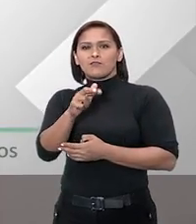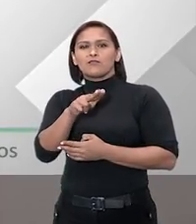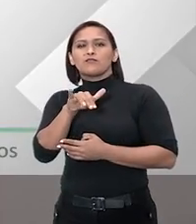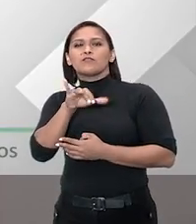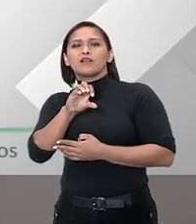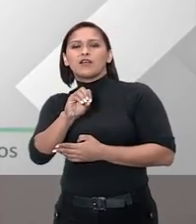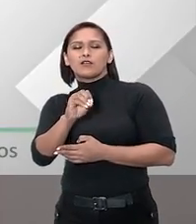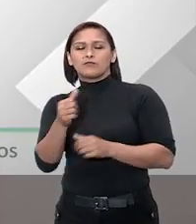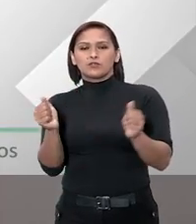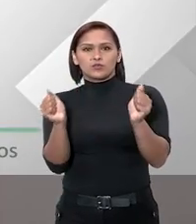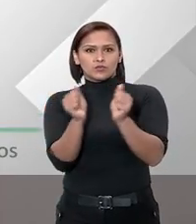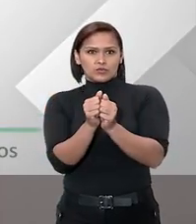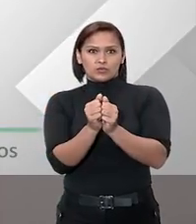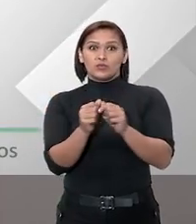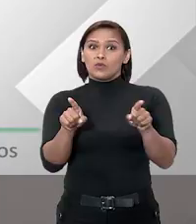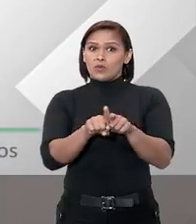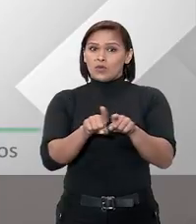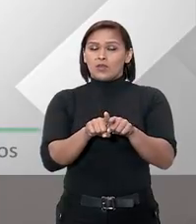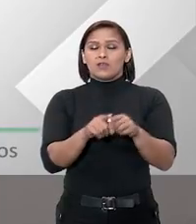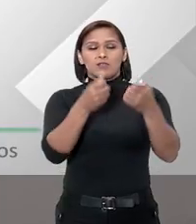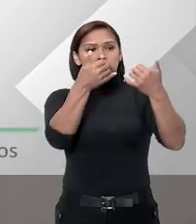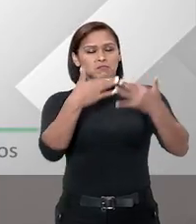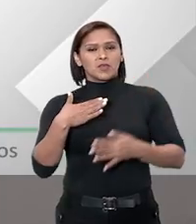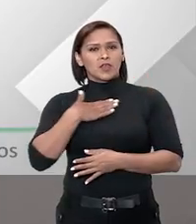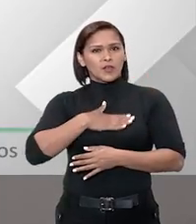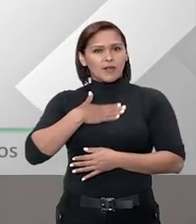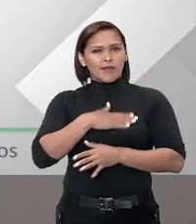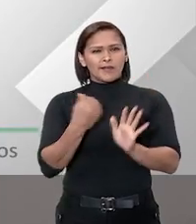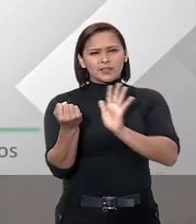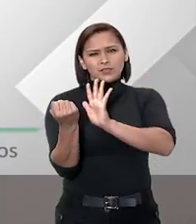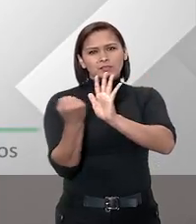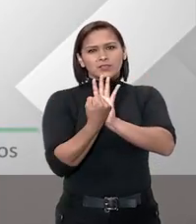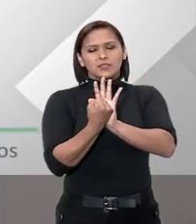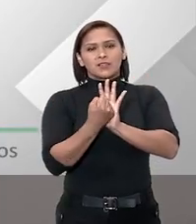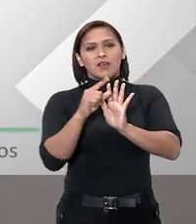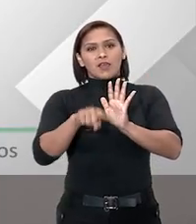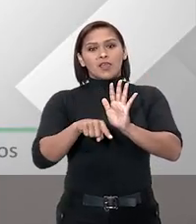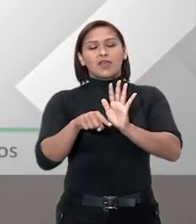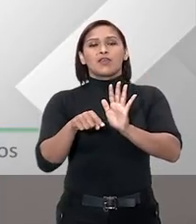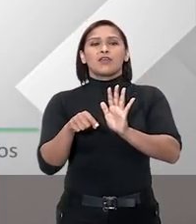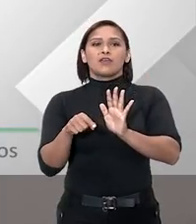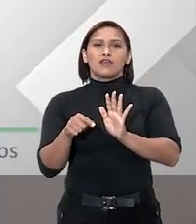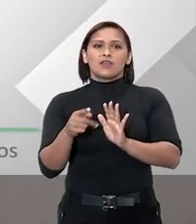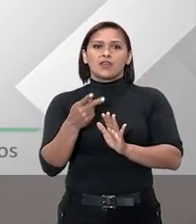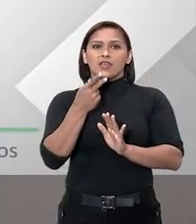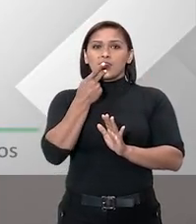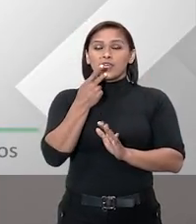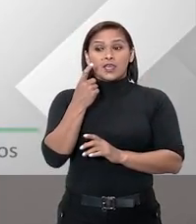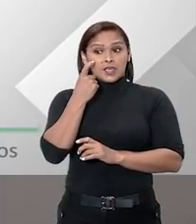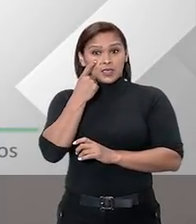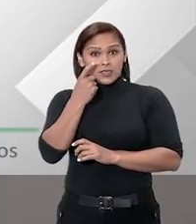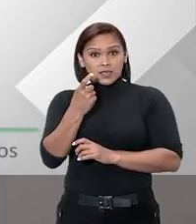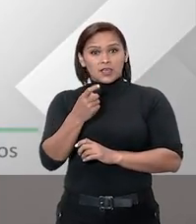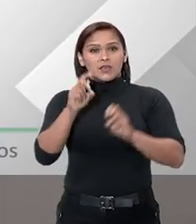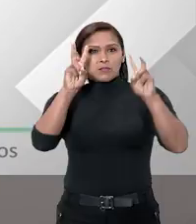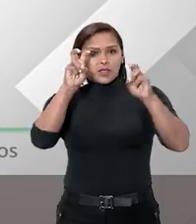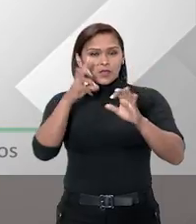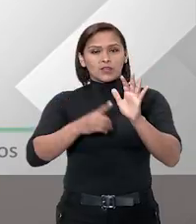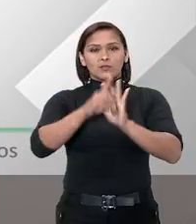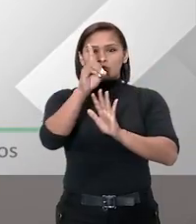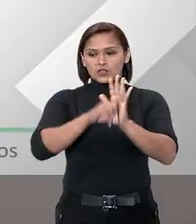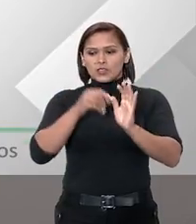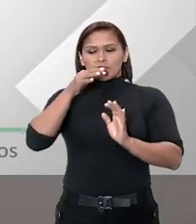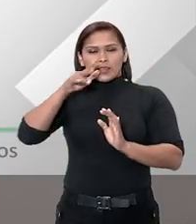Dr. Flávio. Eu também gostaria aqui de deixar registrado que quem se interessa pelo assunto do direito